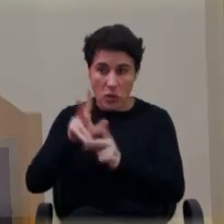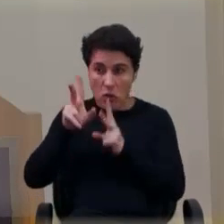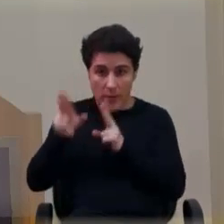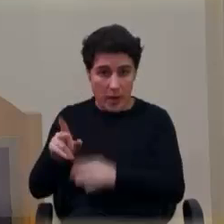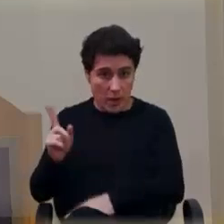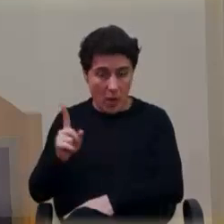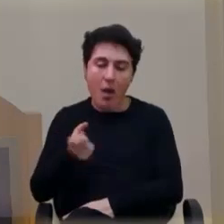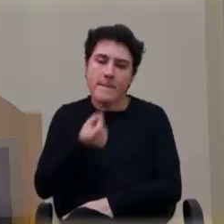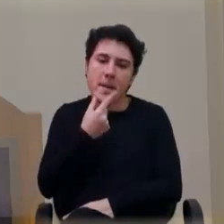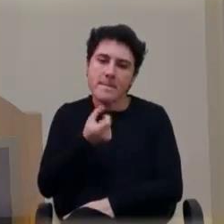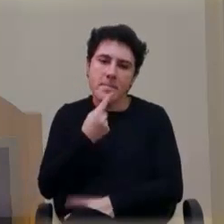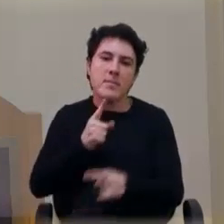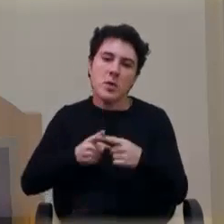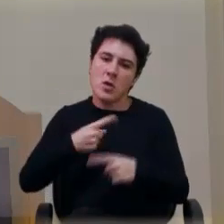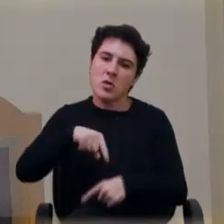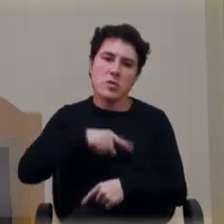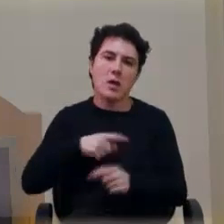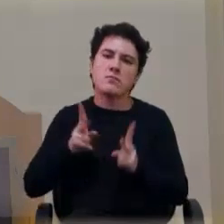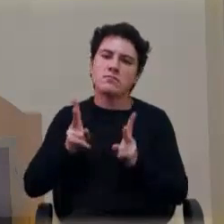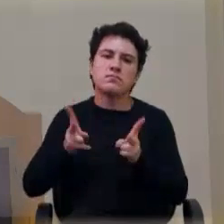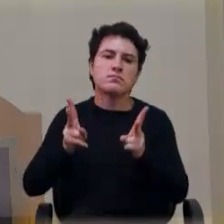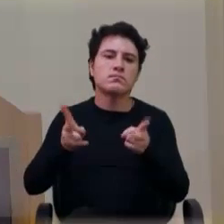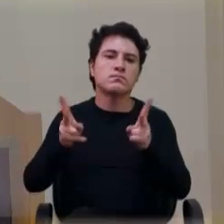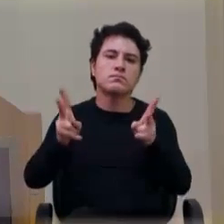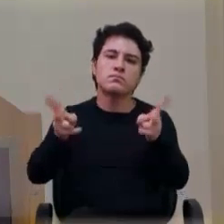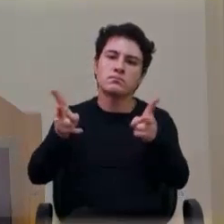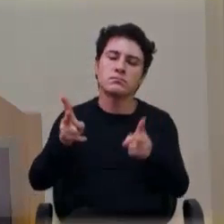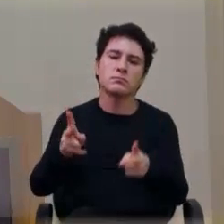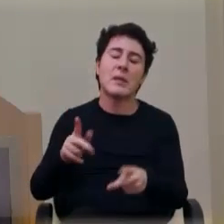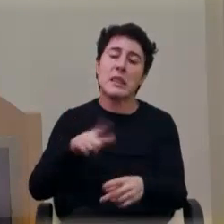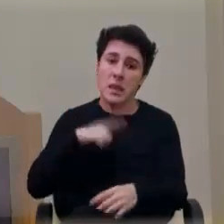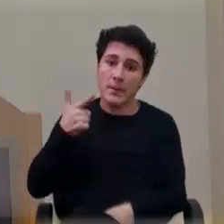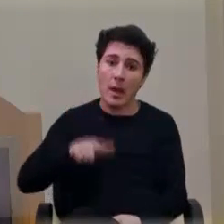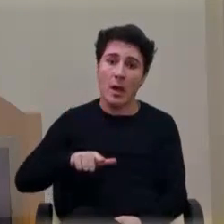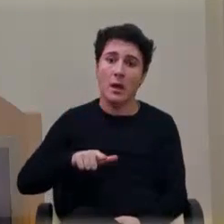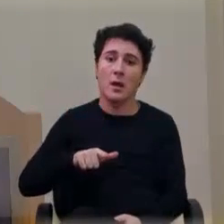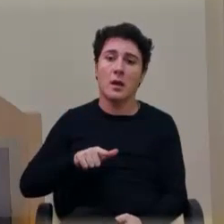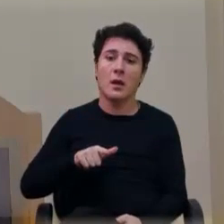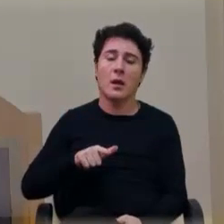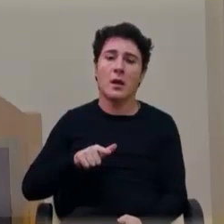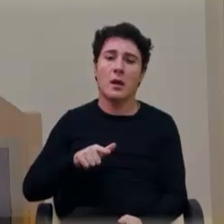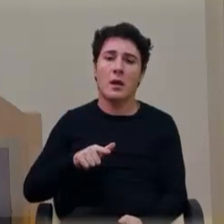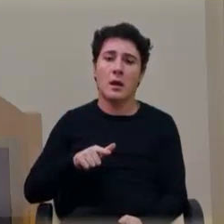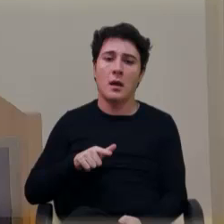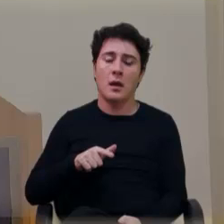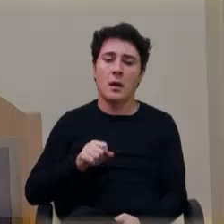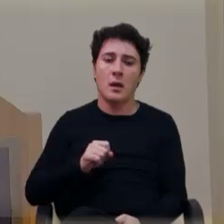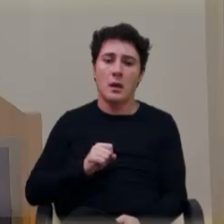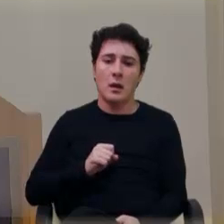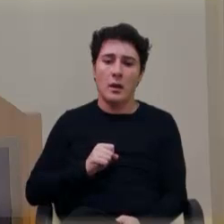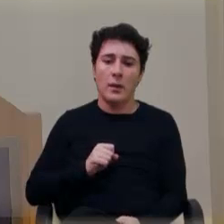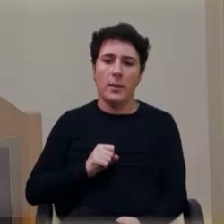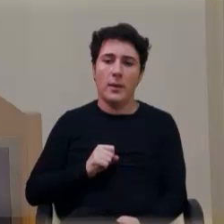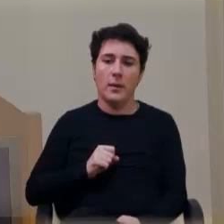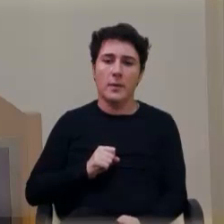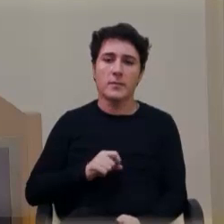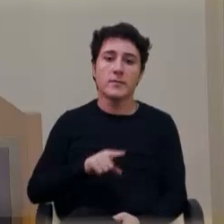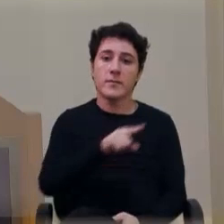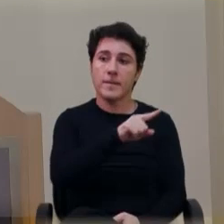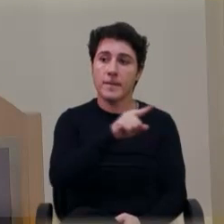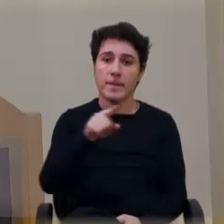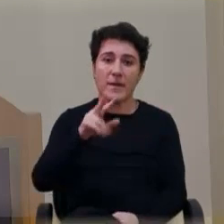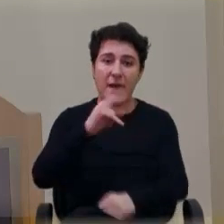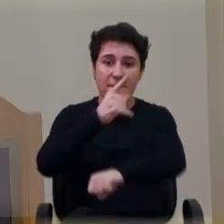remédio porque nós vamos continuar avançando e tem mais tem mais e vocês nos